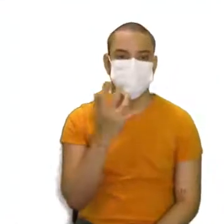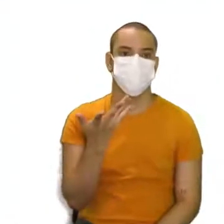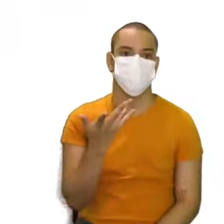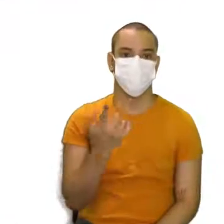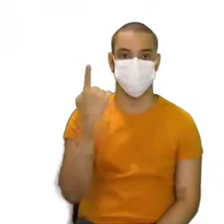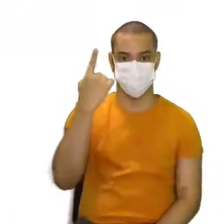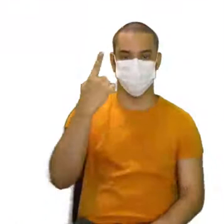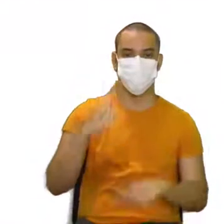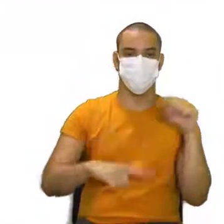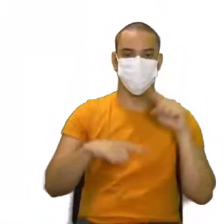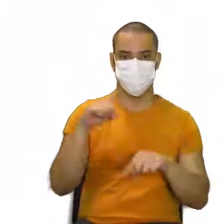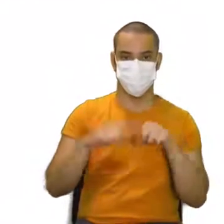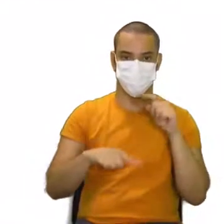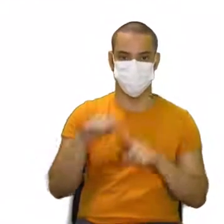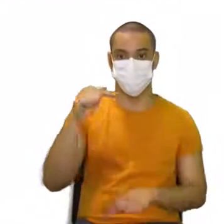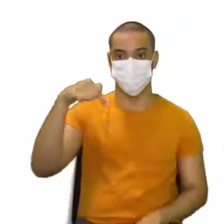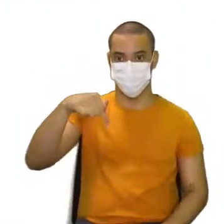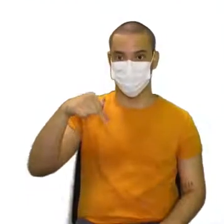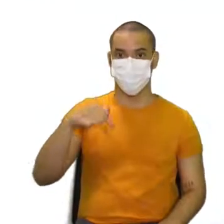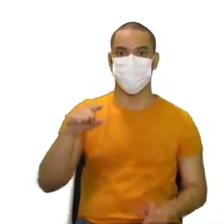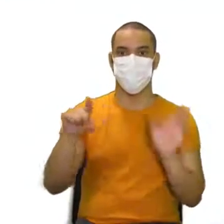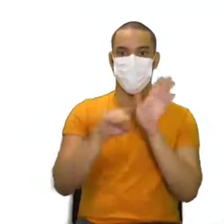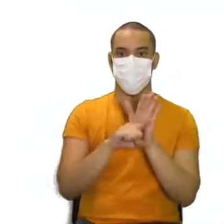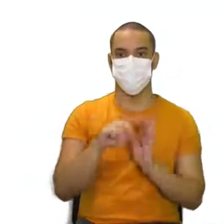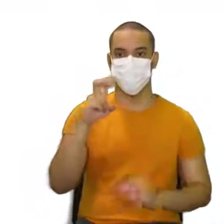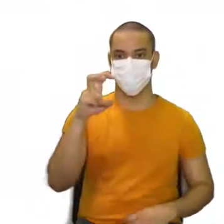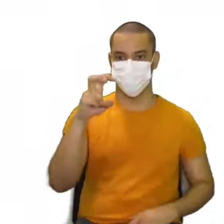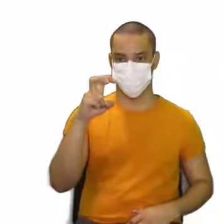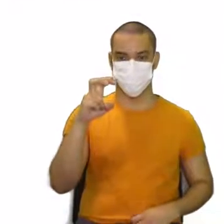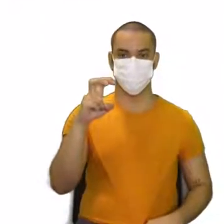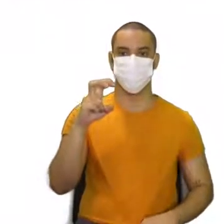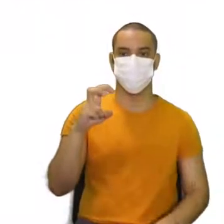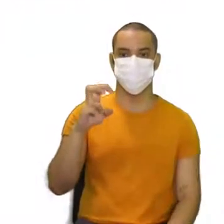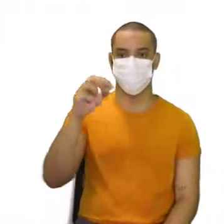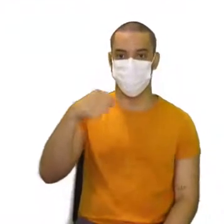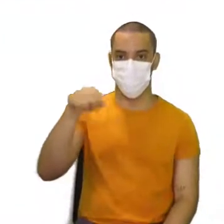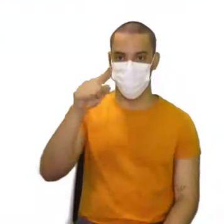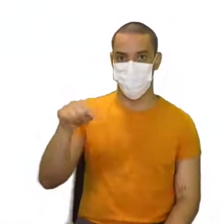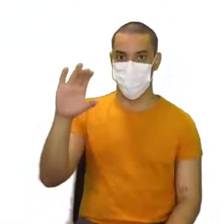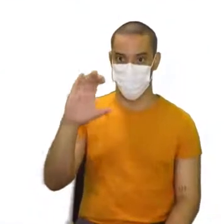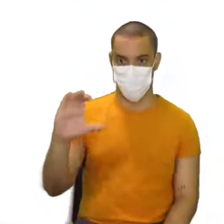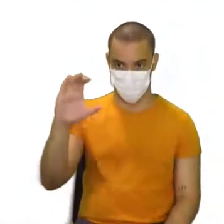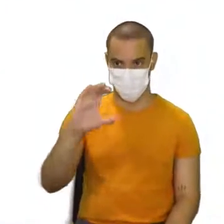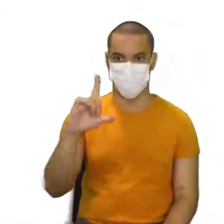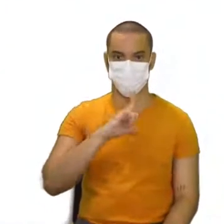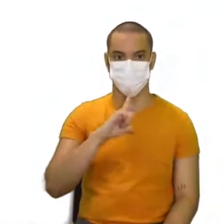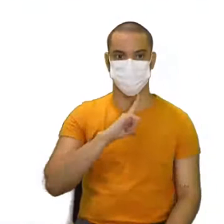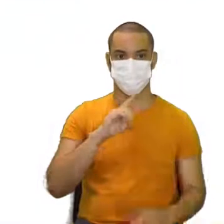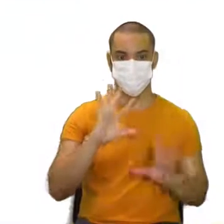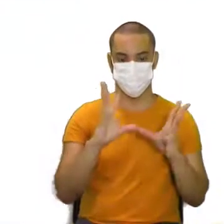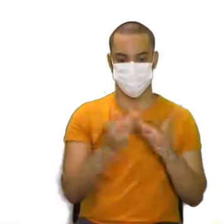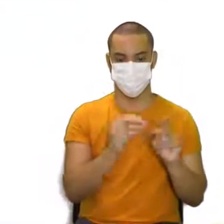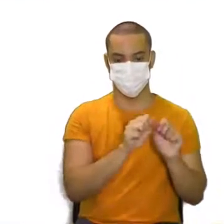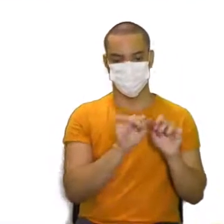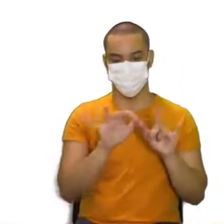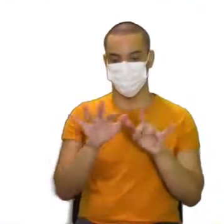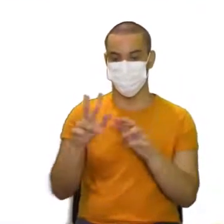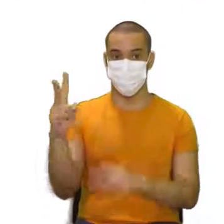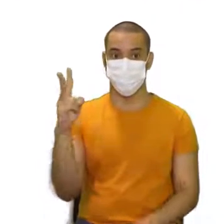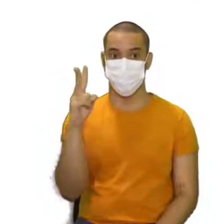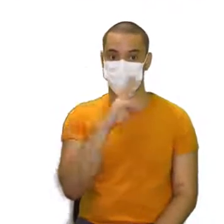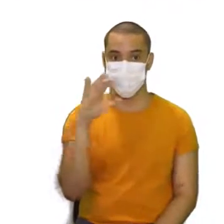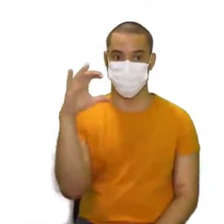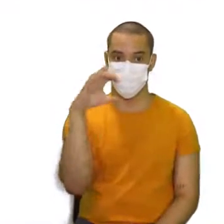carga elétrica de menos 5 microcoulomb desloca-se com velocidade de 6 x 10